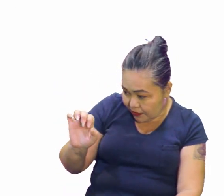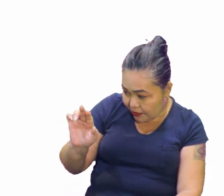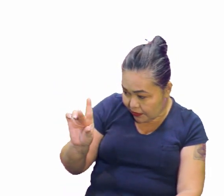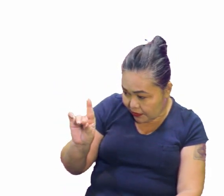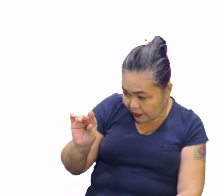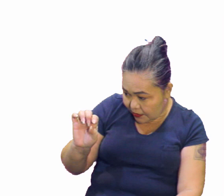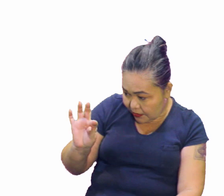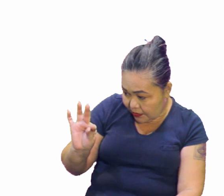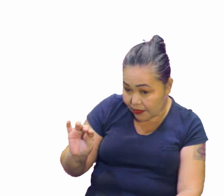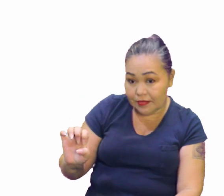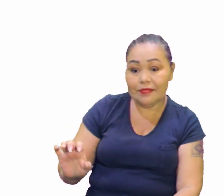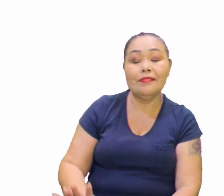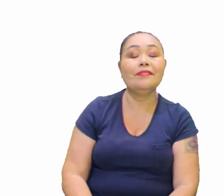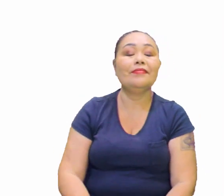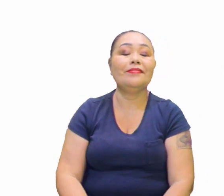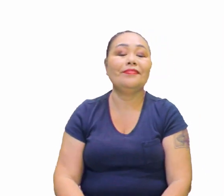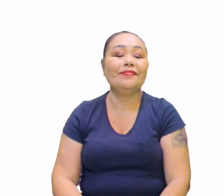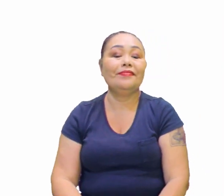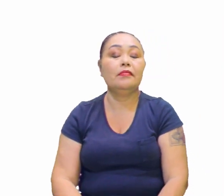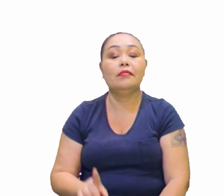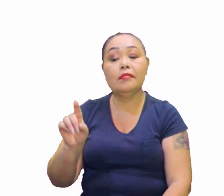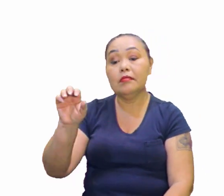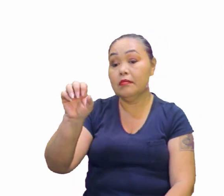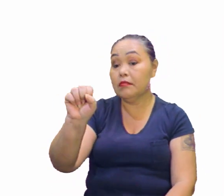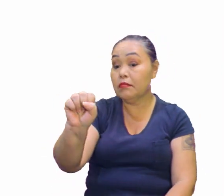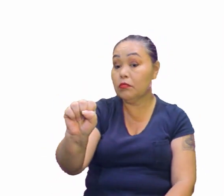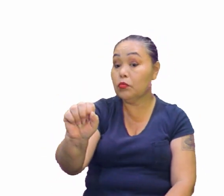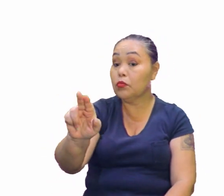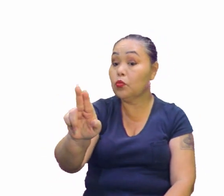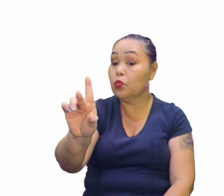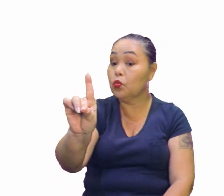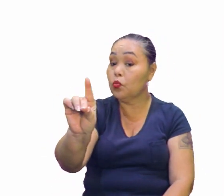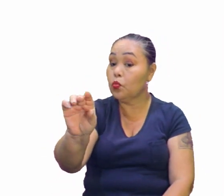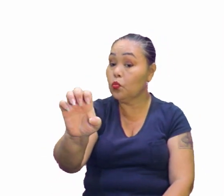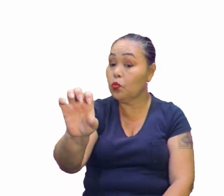Agora eu vou só no Sudeste. Olha aqui.